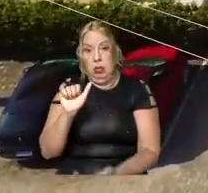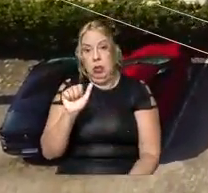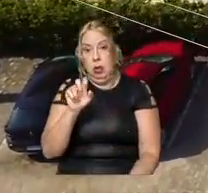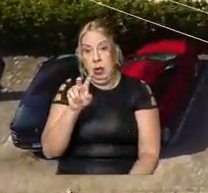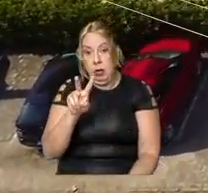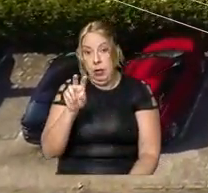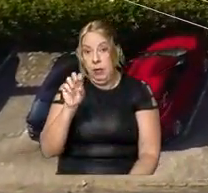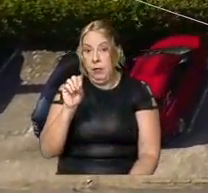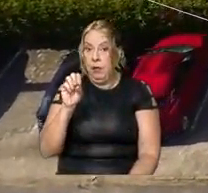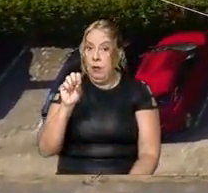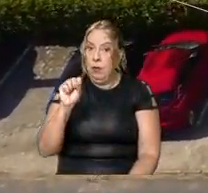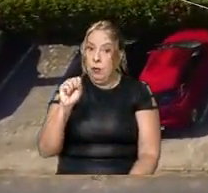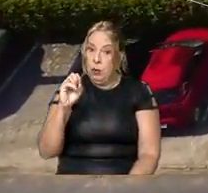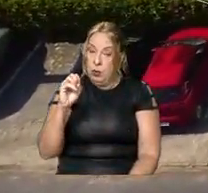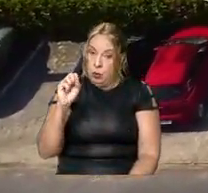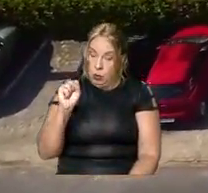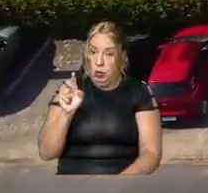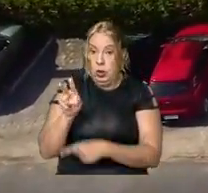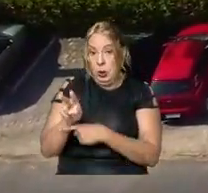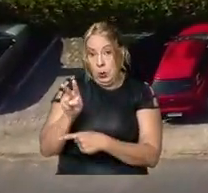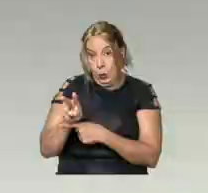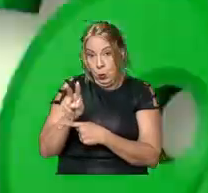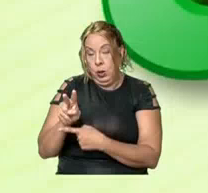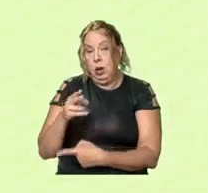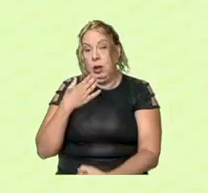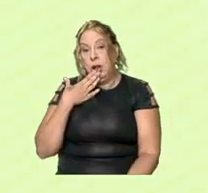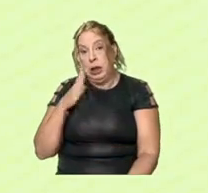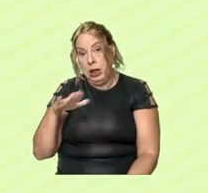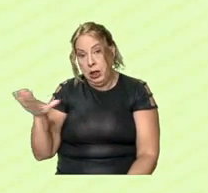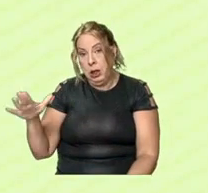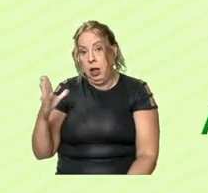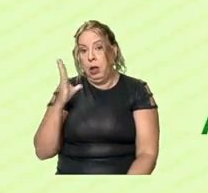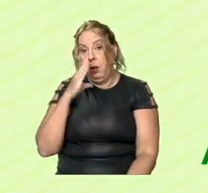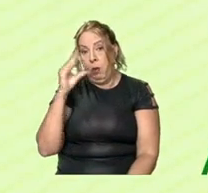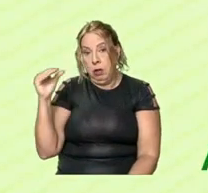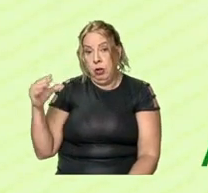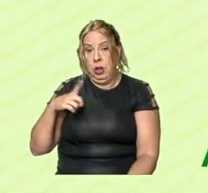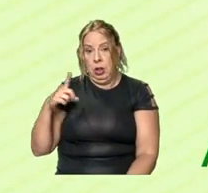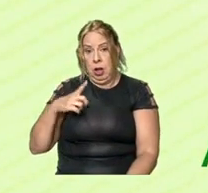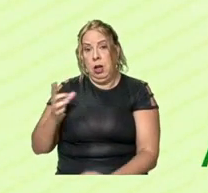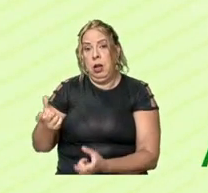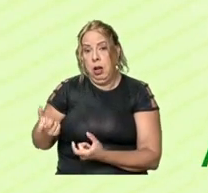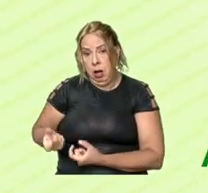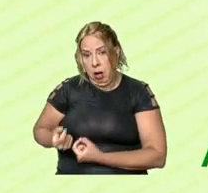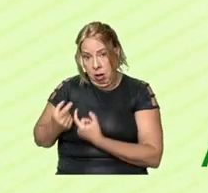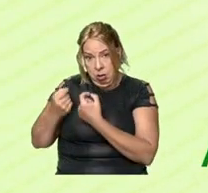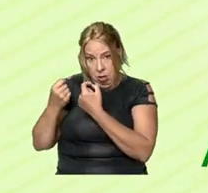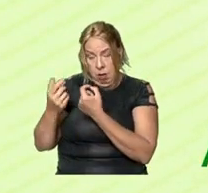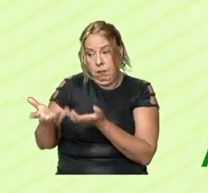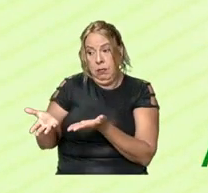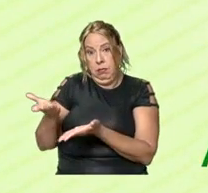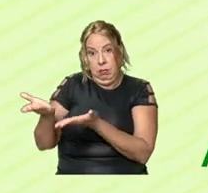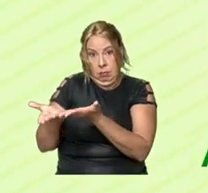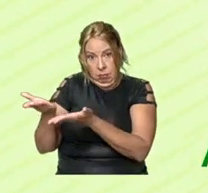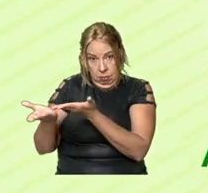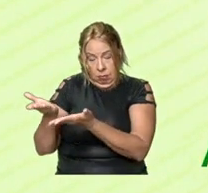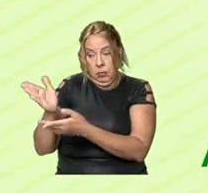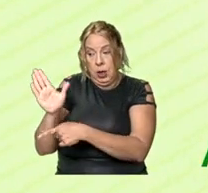Avosos, que cuida das crianças e adolescentes com câncer. Caju Cap, ajudando a salvar vidas